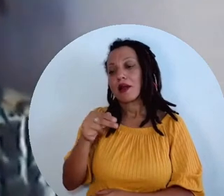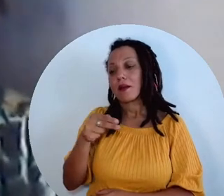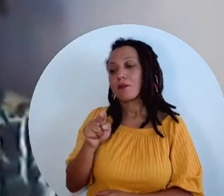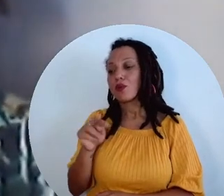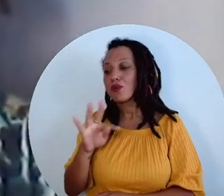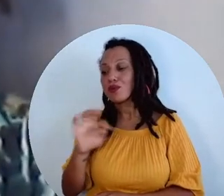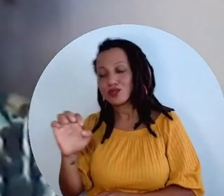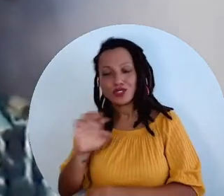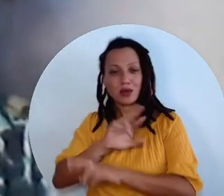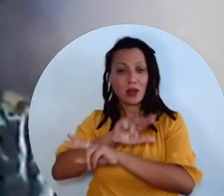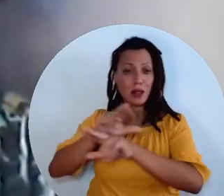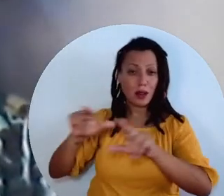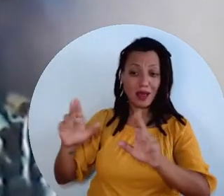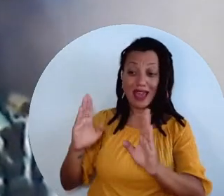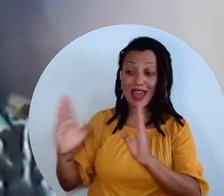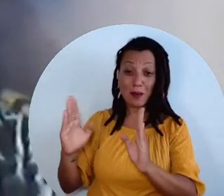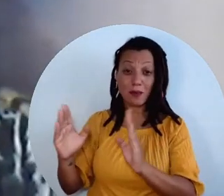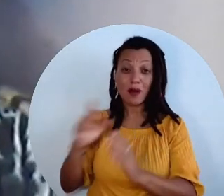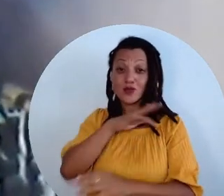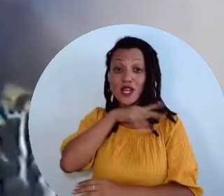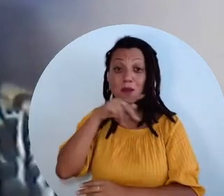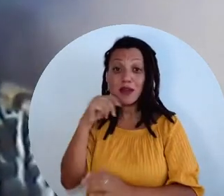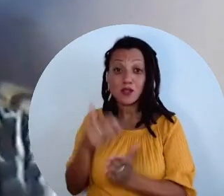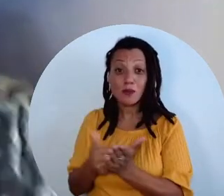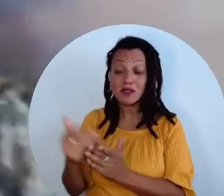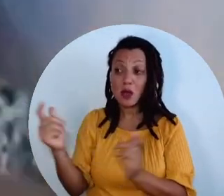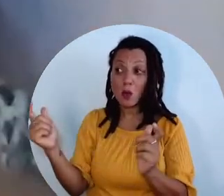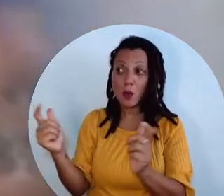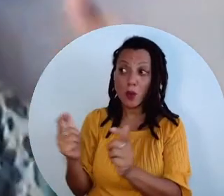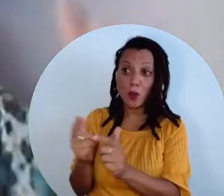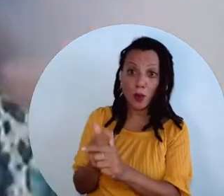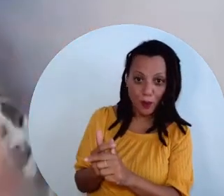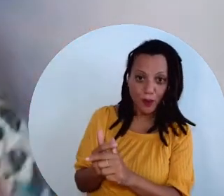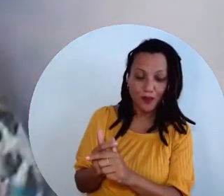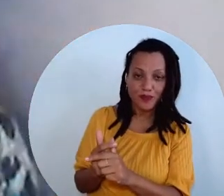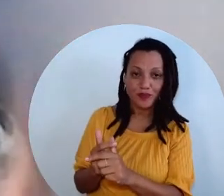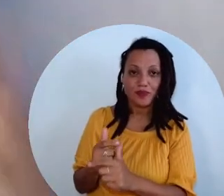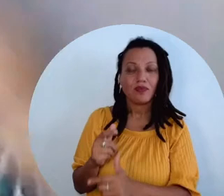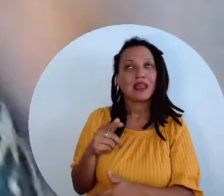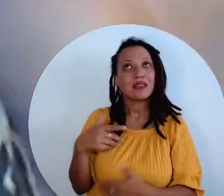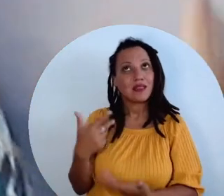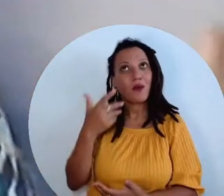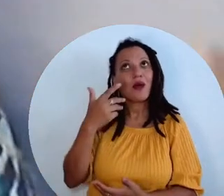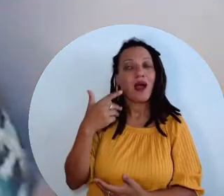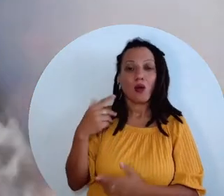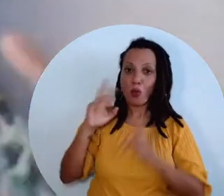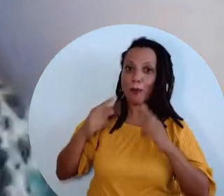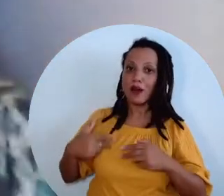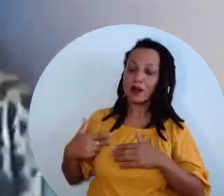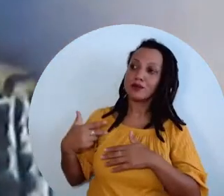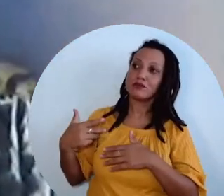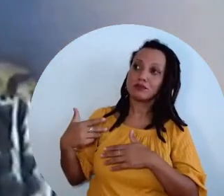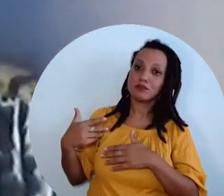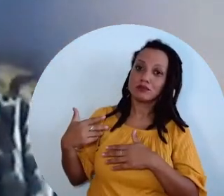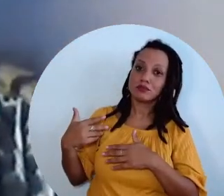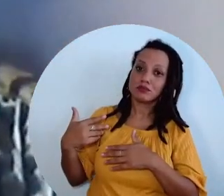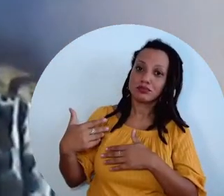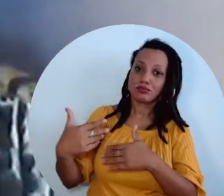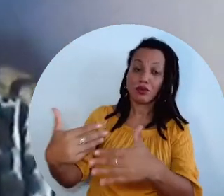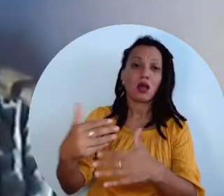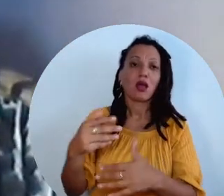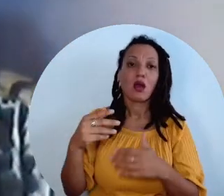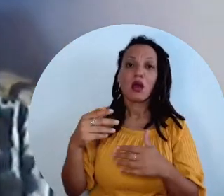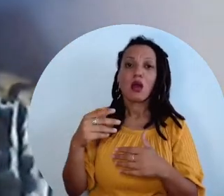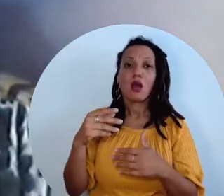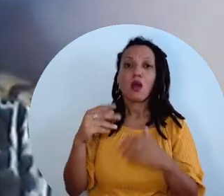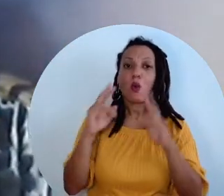mamute, né? Eles estão nesse período de extinção desses animais. Então, eles confluem, a raça humana conflui, né? E aí, quando eu falo